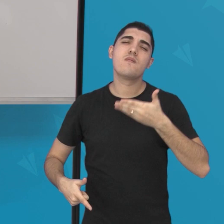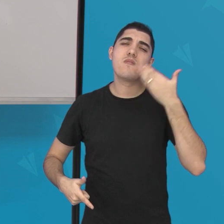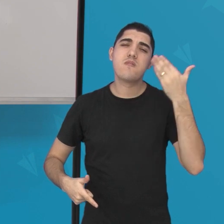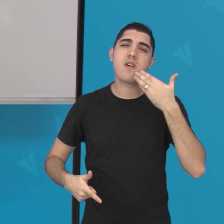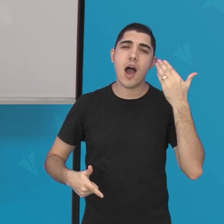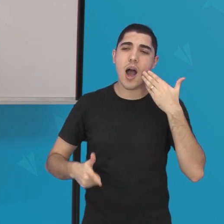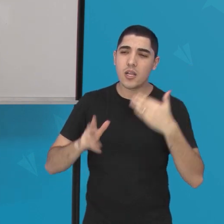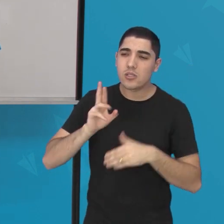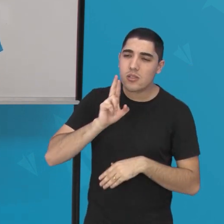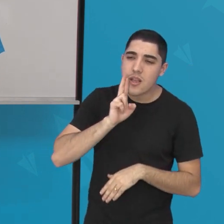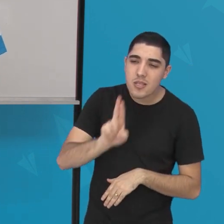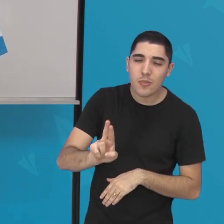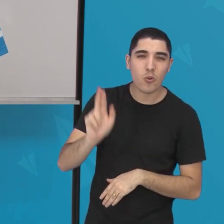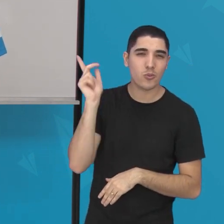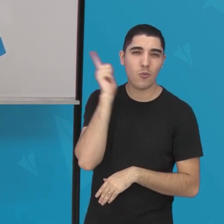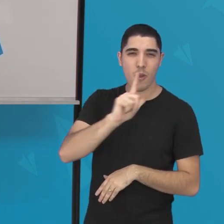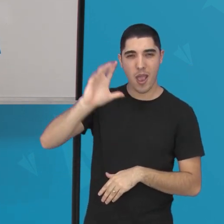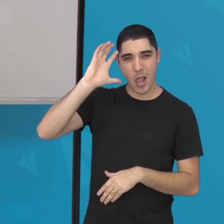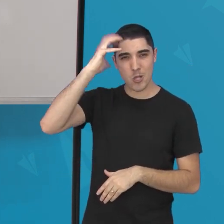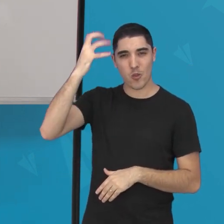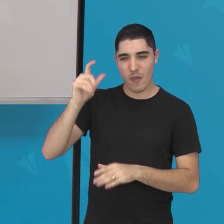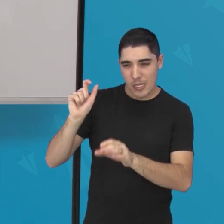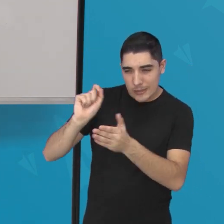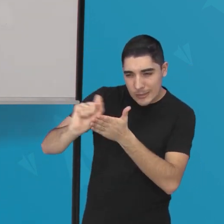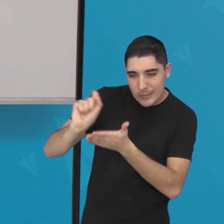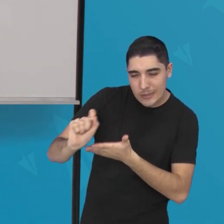fáceis de achar as raízes e resolver, né?